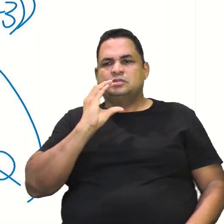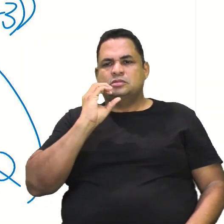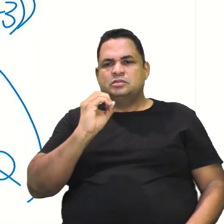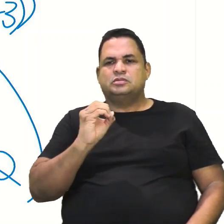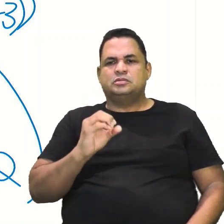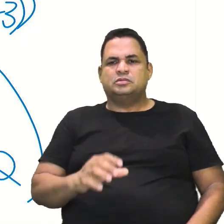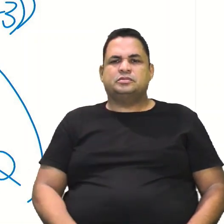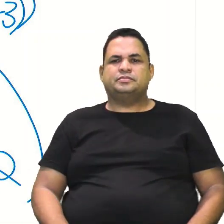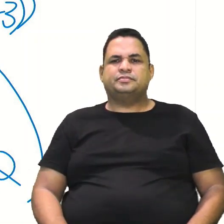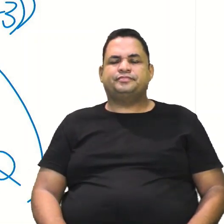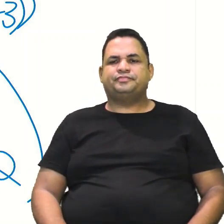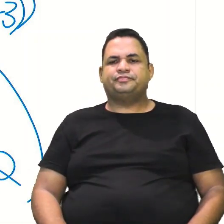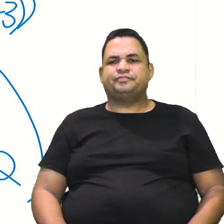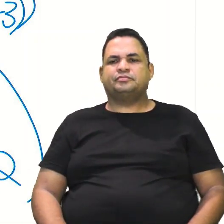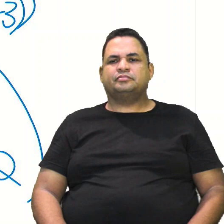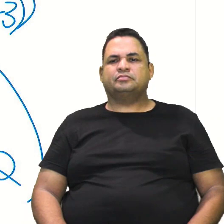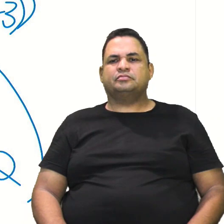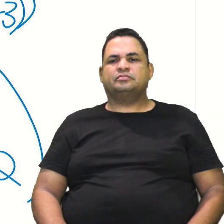igual a 0. 0.